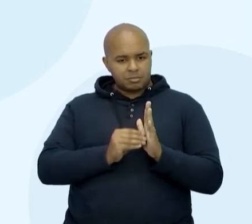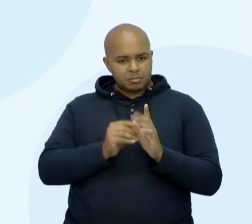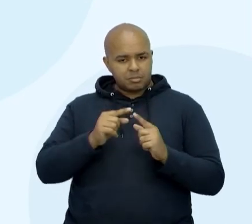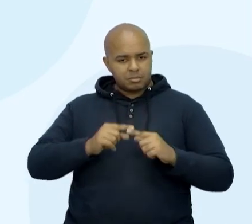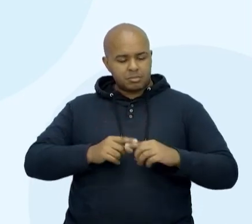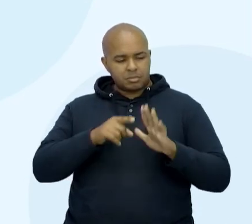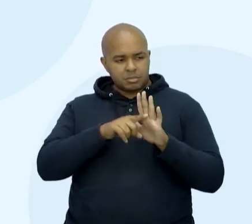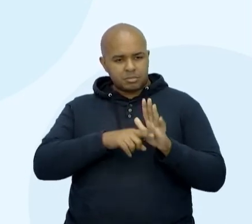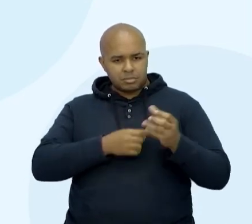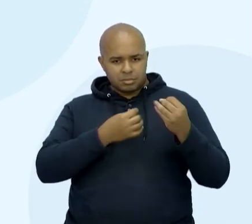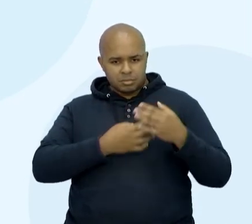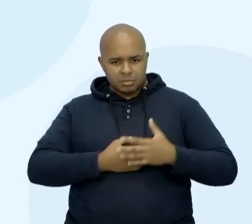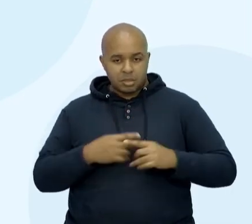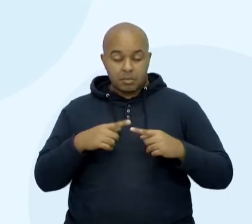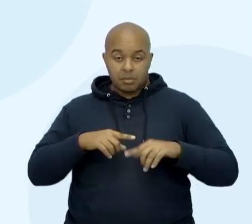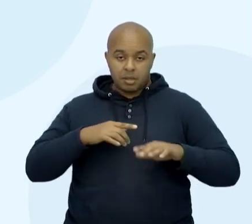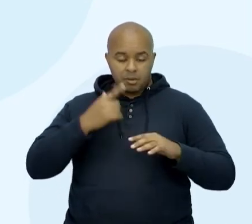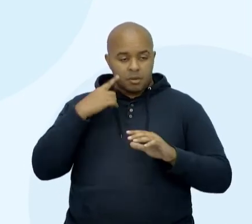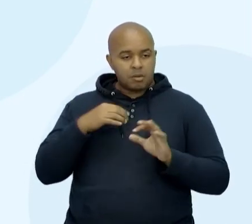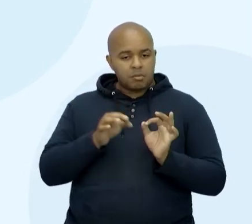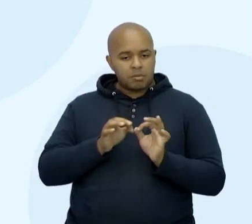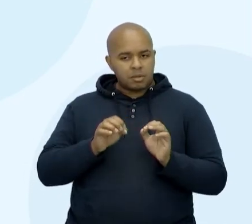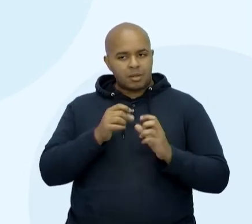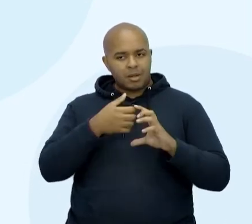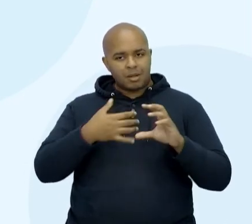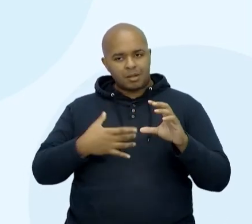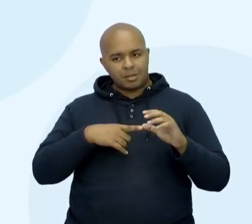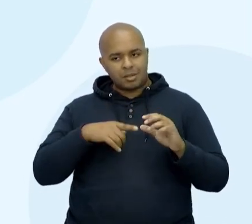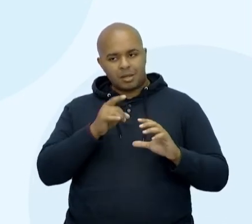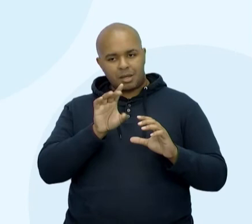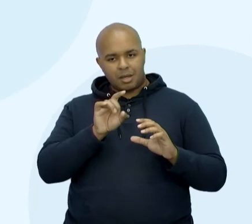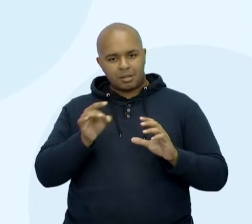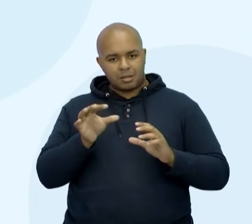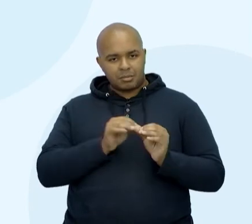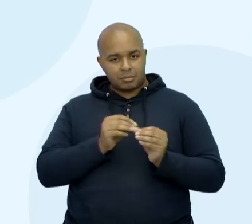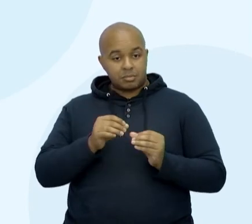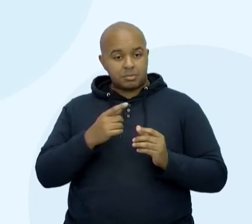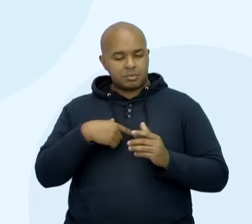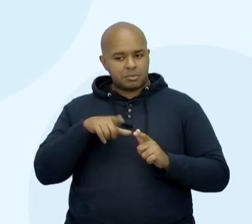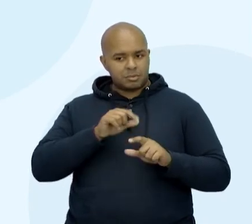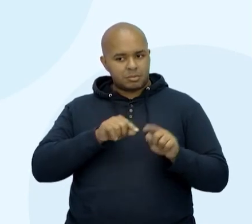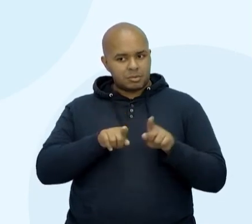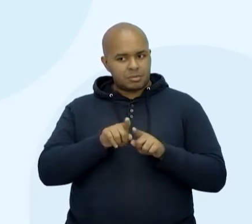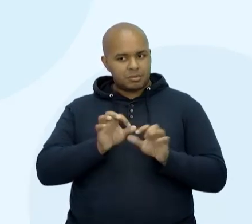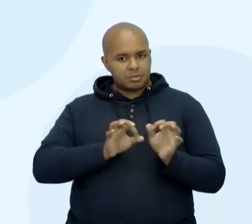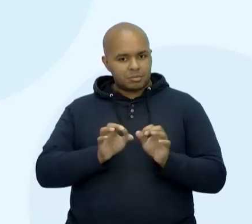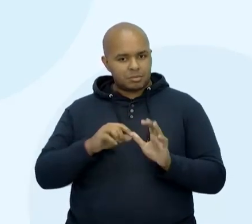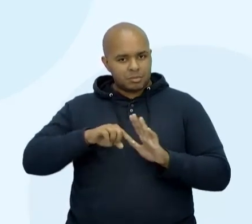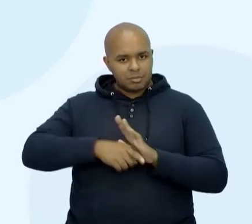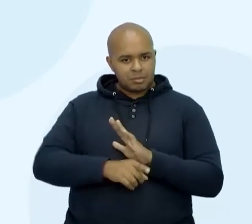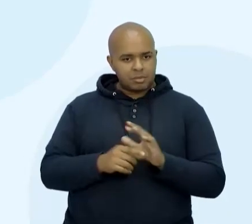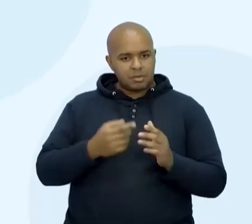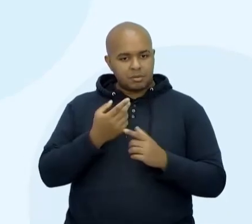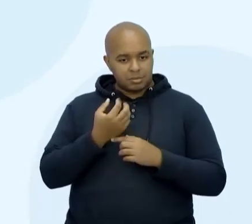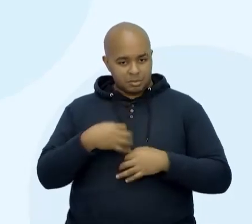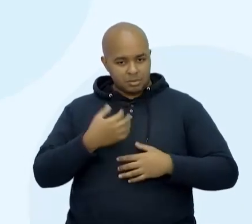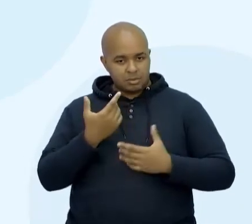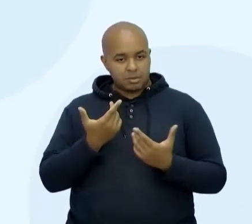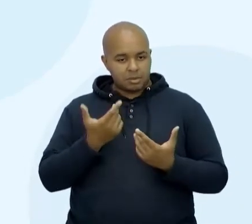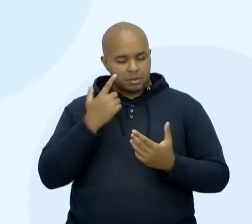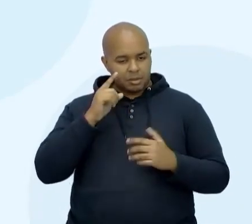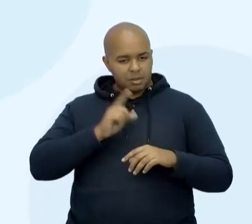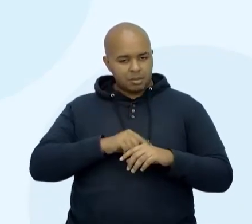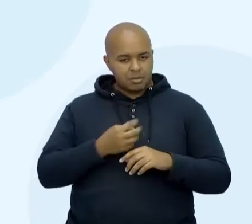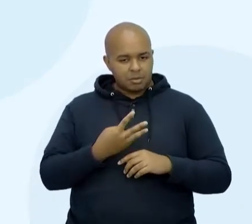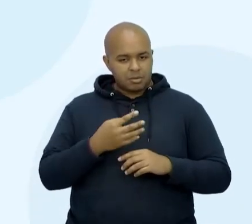desses dados, né? Considerando as propriedades e características de cada material e escolham um material para aprofundar a investigação.